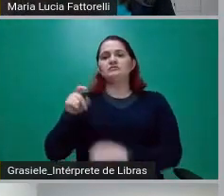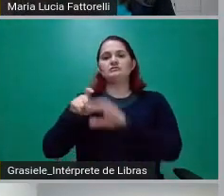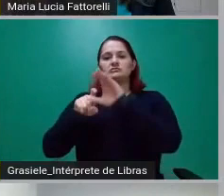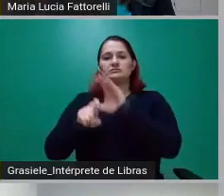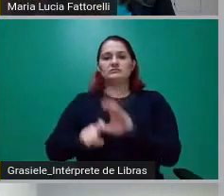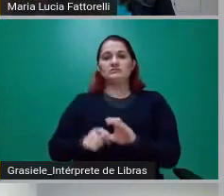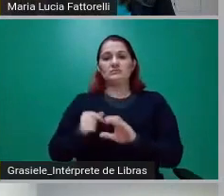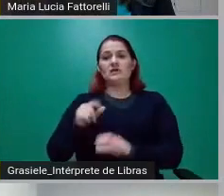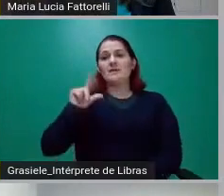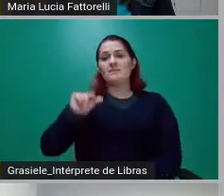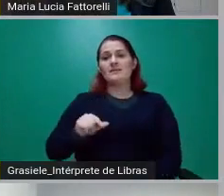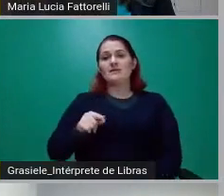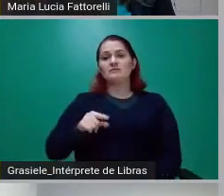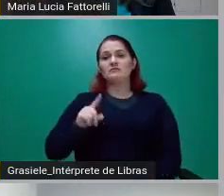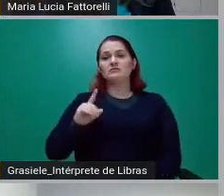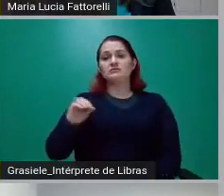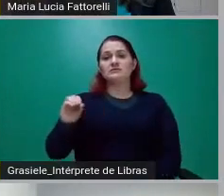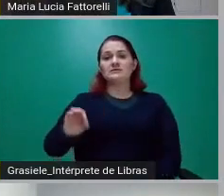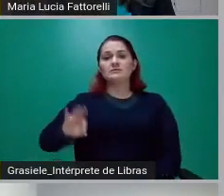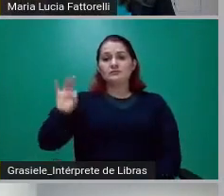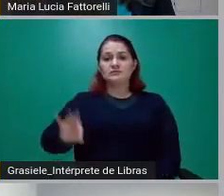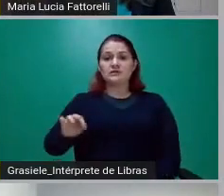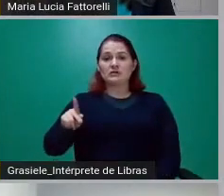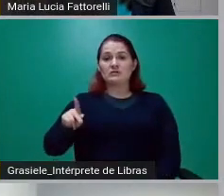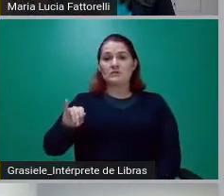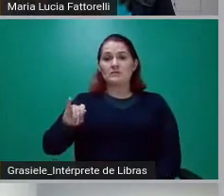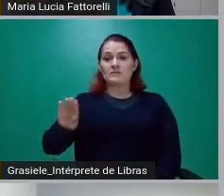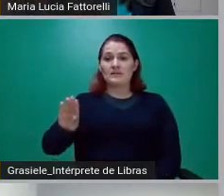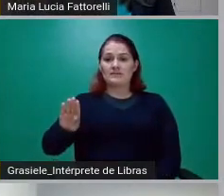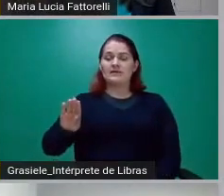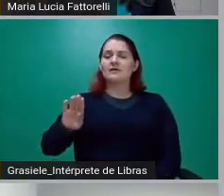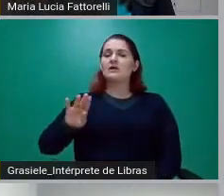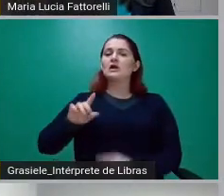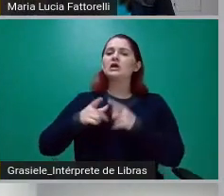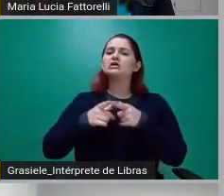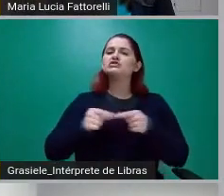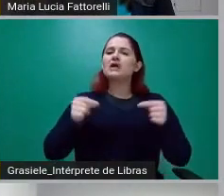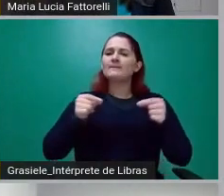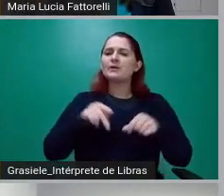PIB, no Japão é 2 vezes mais, e nem por isso